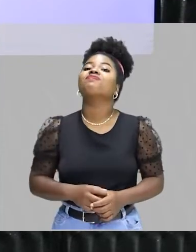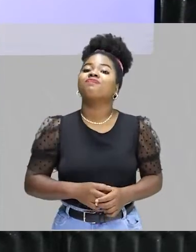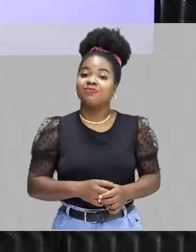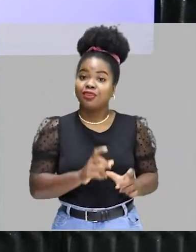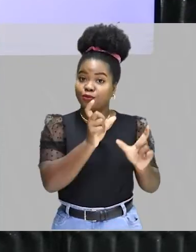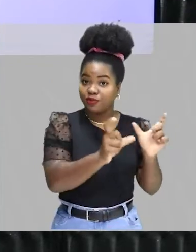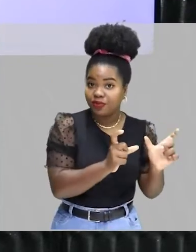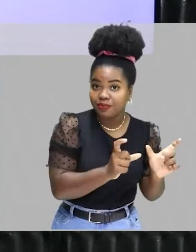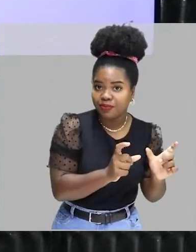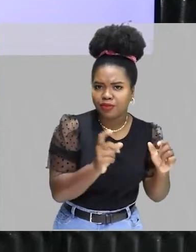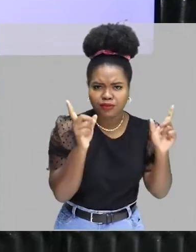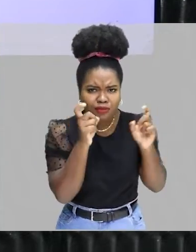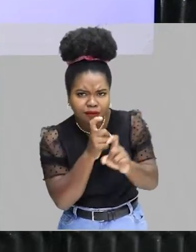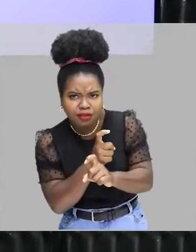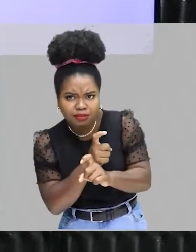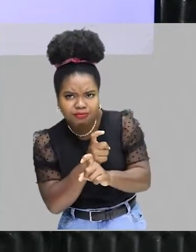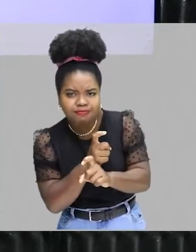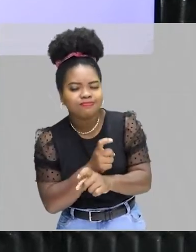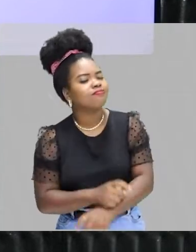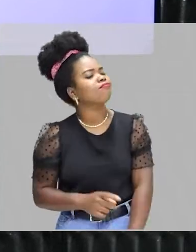Compliquei? Não, né?